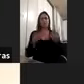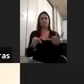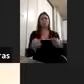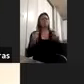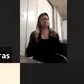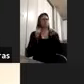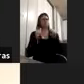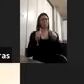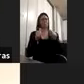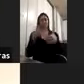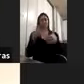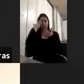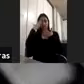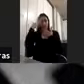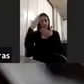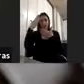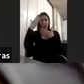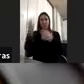tchau.